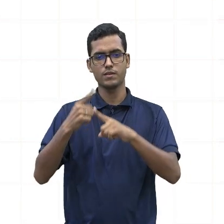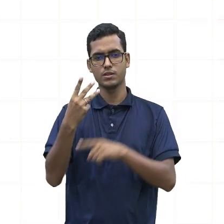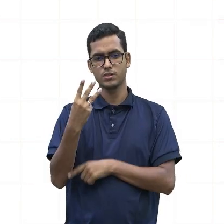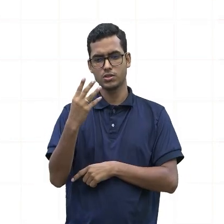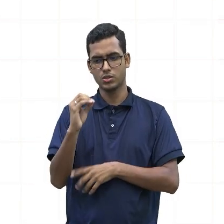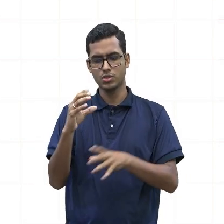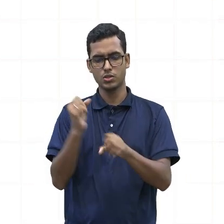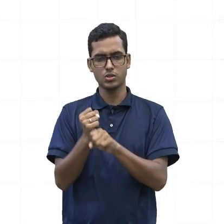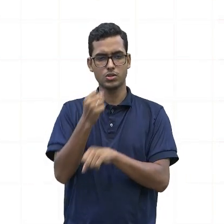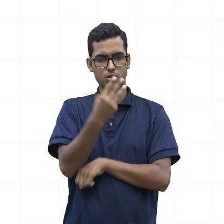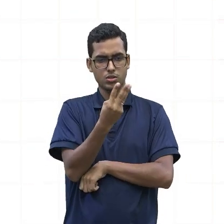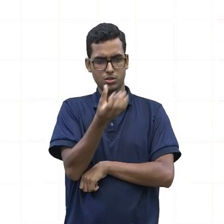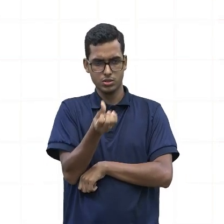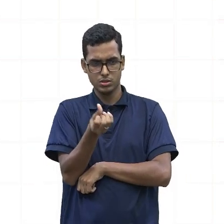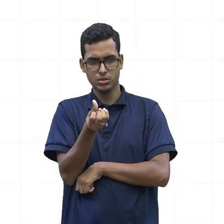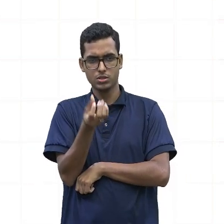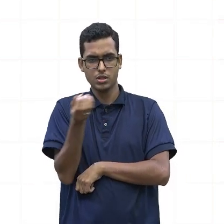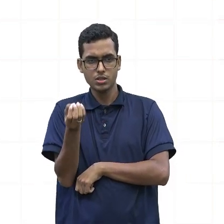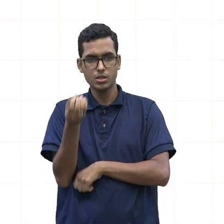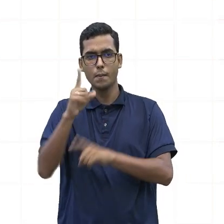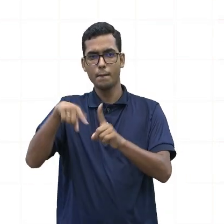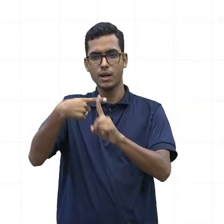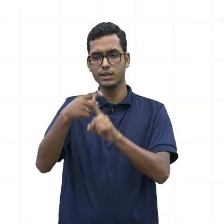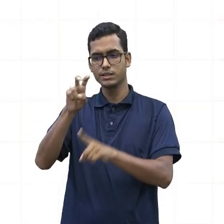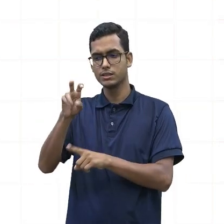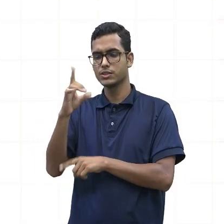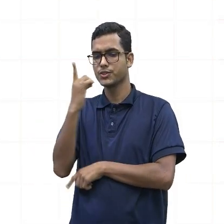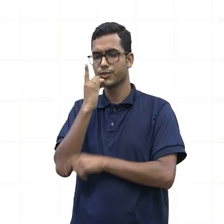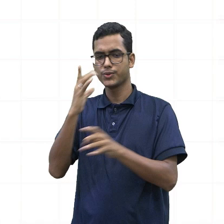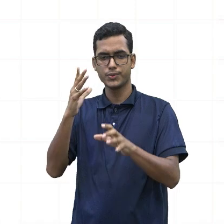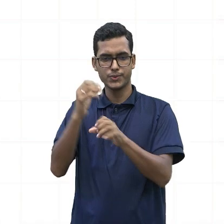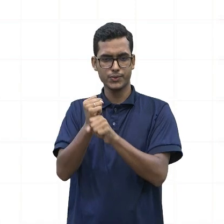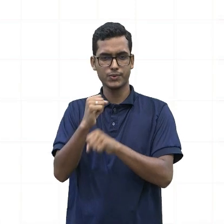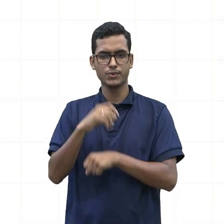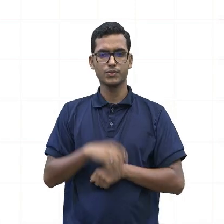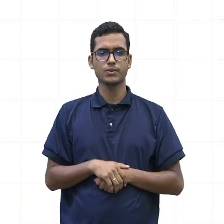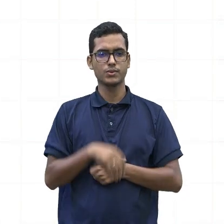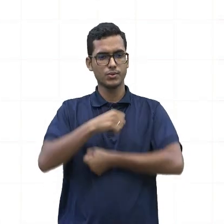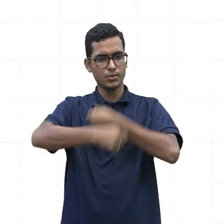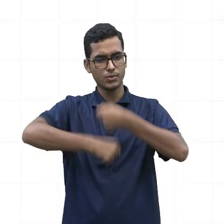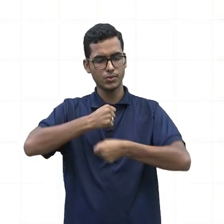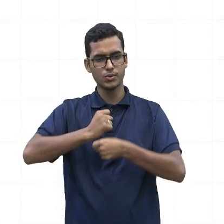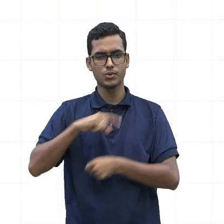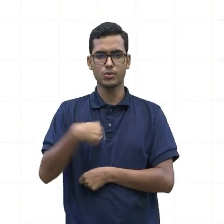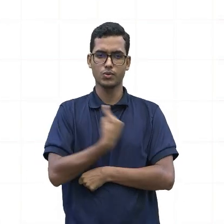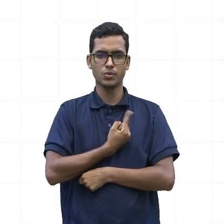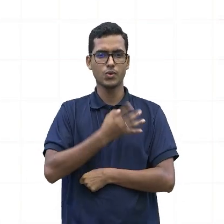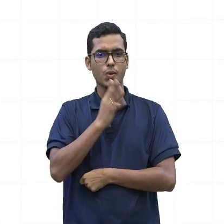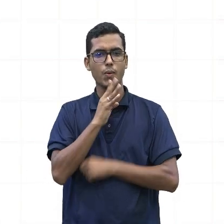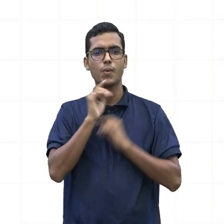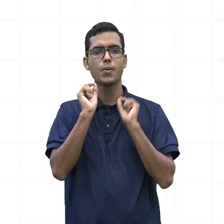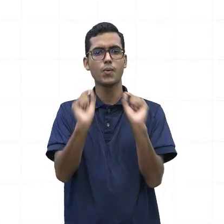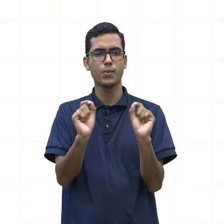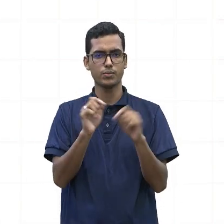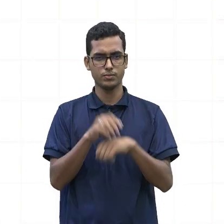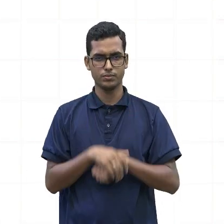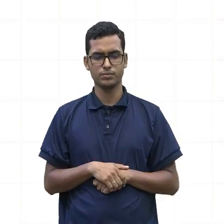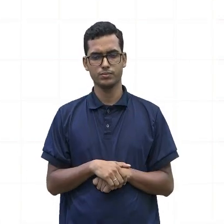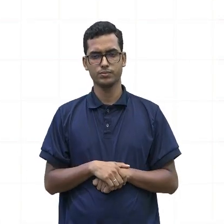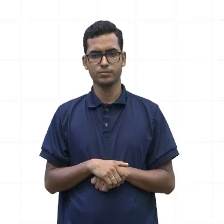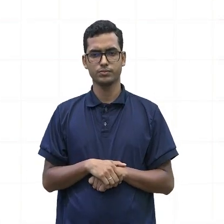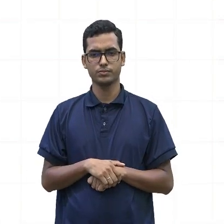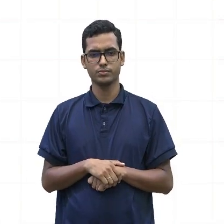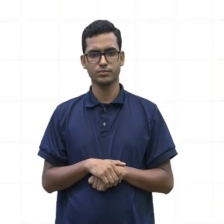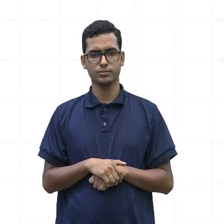360. Mais os 5 dias no final do ano, que equivale ao ano que nós conhecemos, né? A datação do ano que